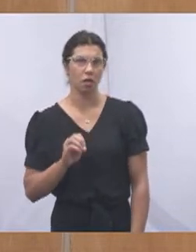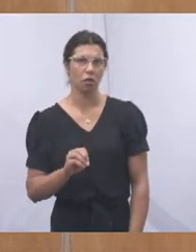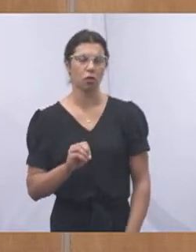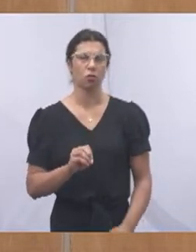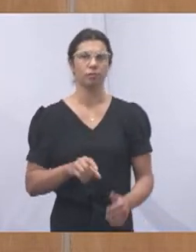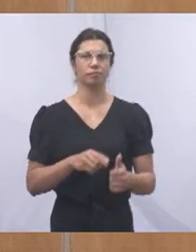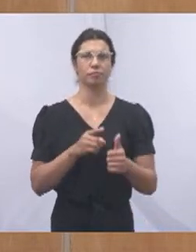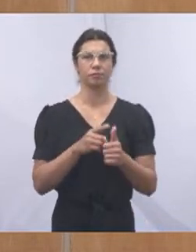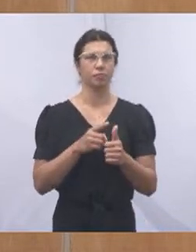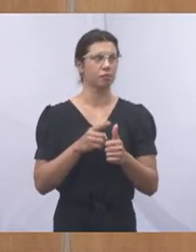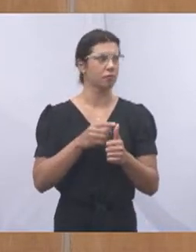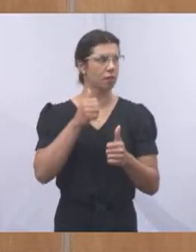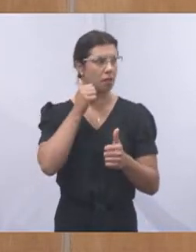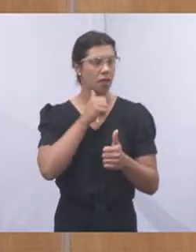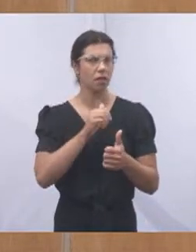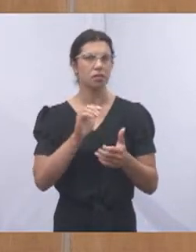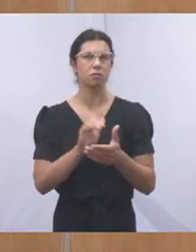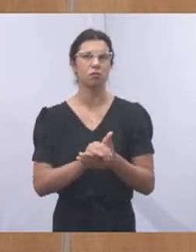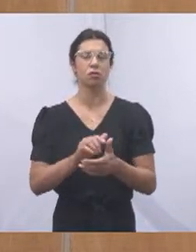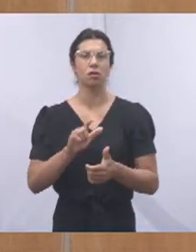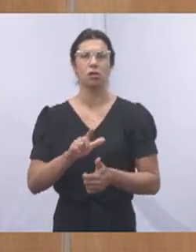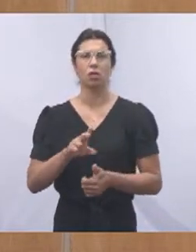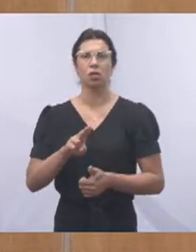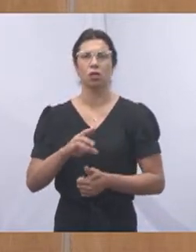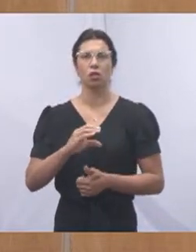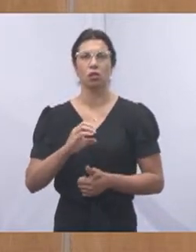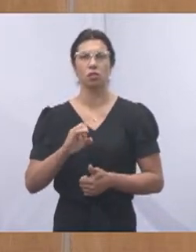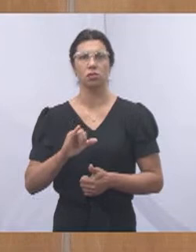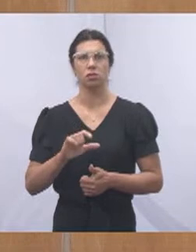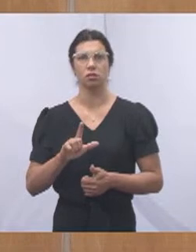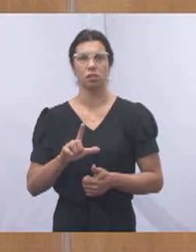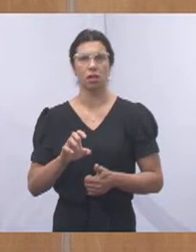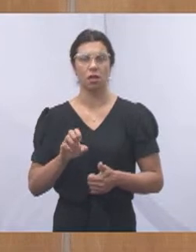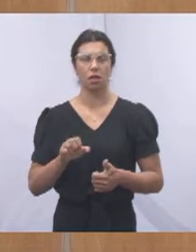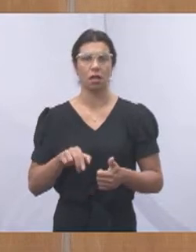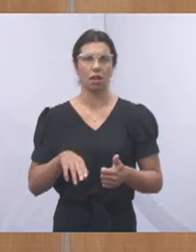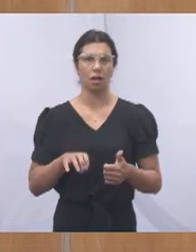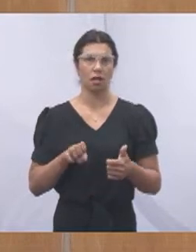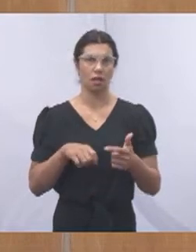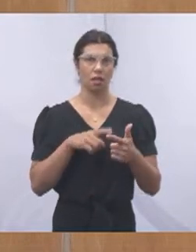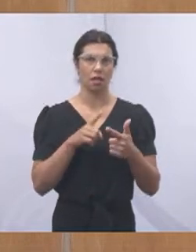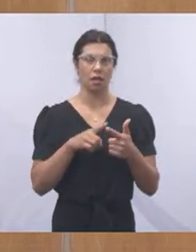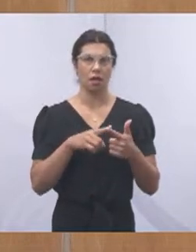Lucilene, que está acompanhada da sua filha Dayara,